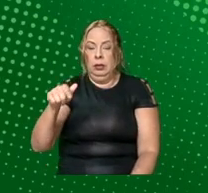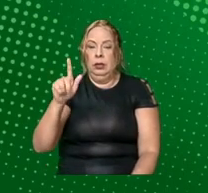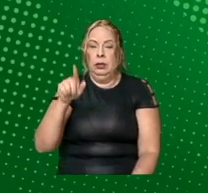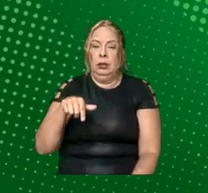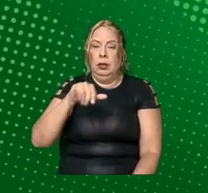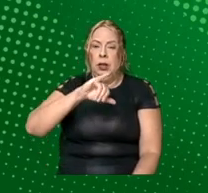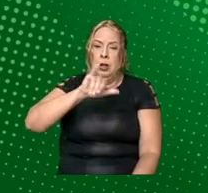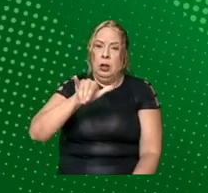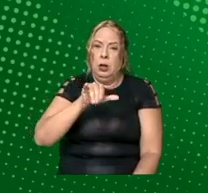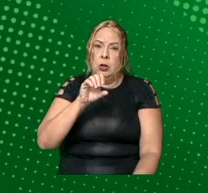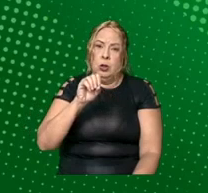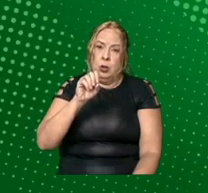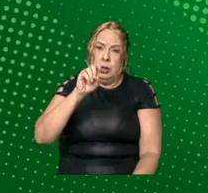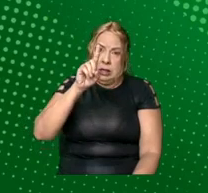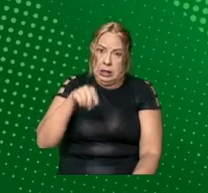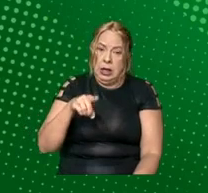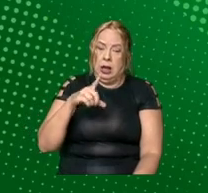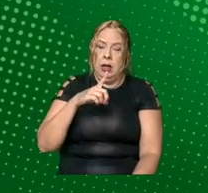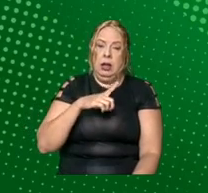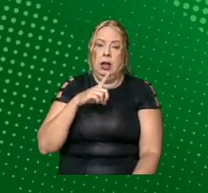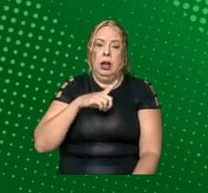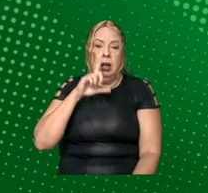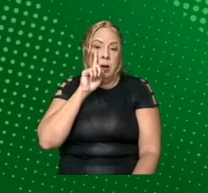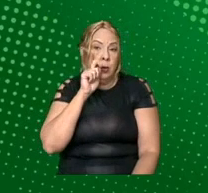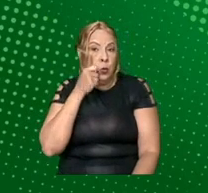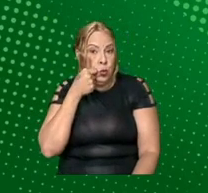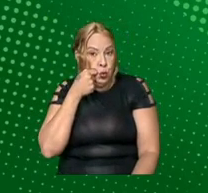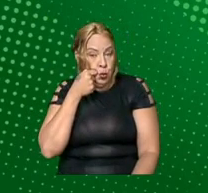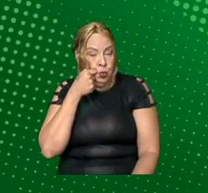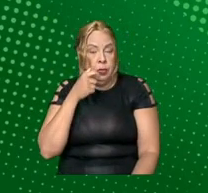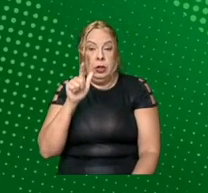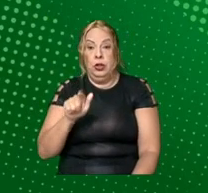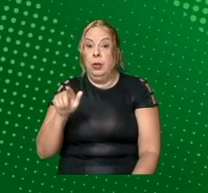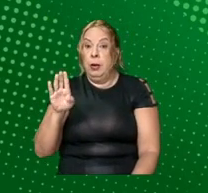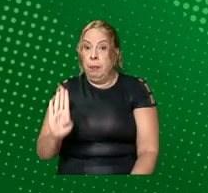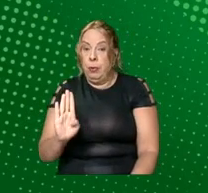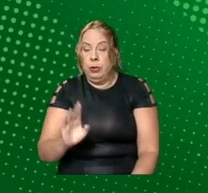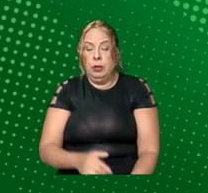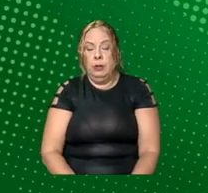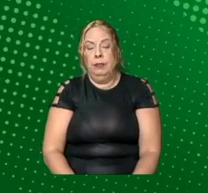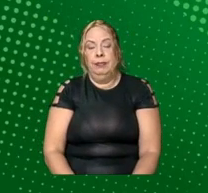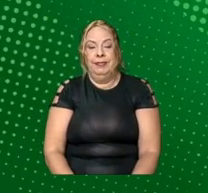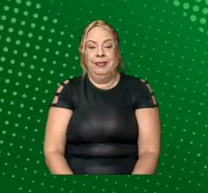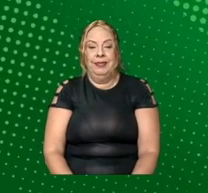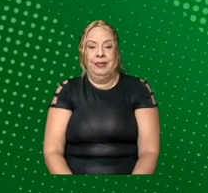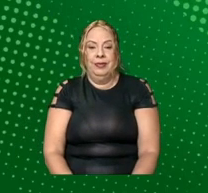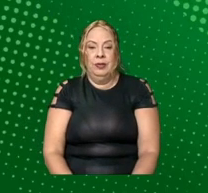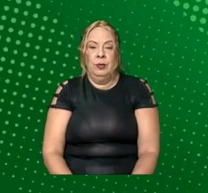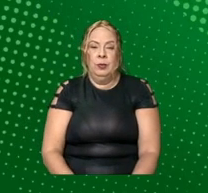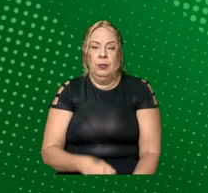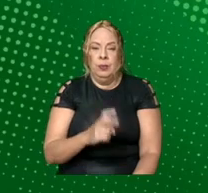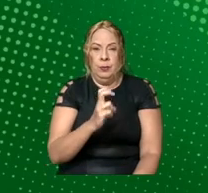220407, José de Carvalho de Aracaju, adquiriu com a Thaís G. Barbosa, Orlando Dantas, parabéns.